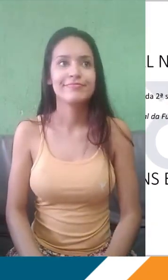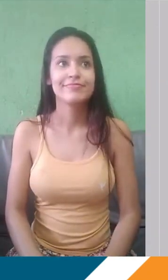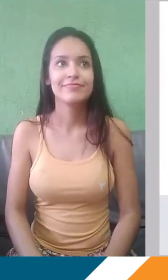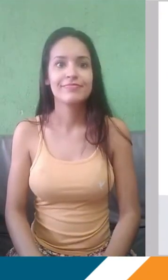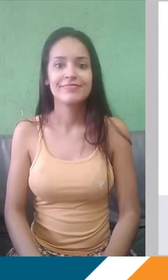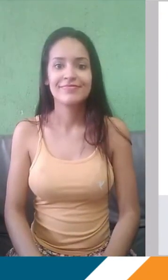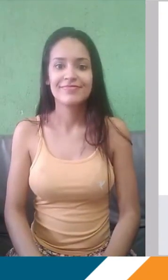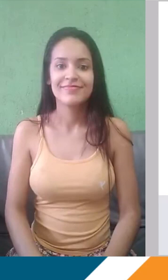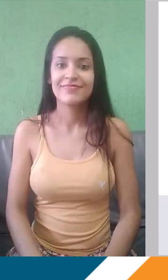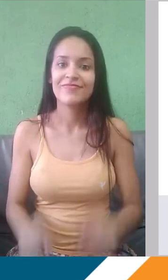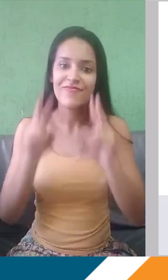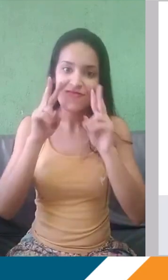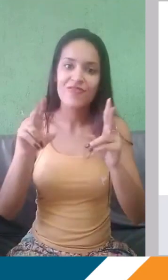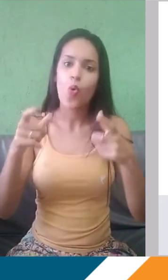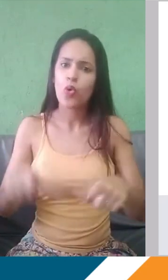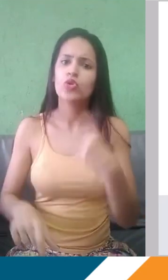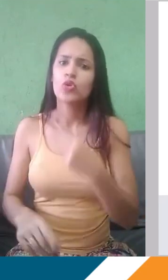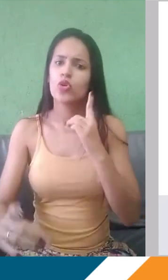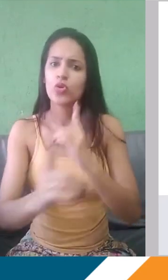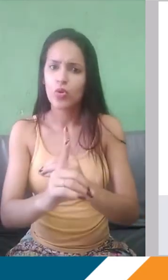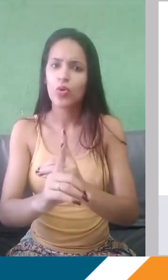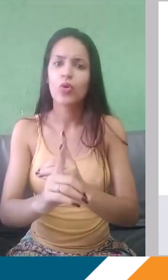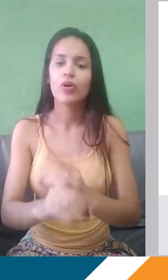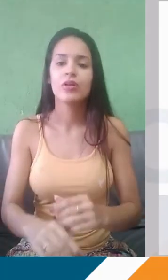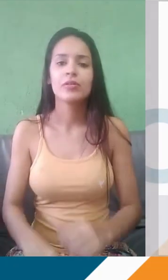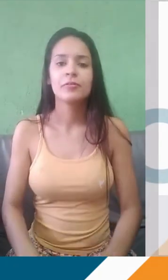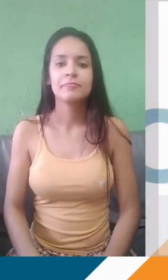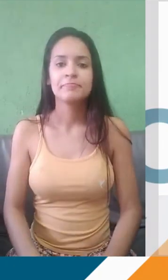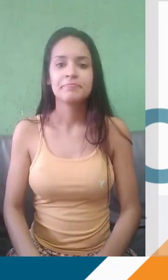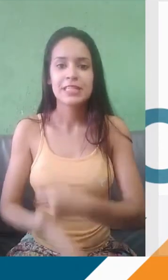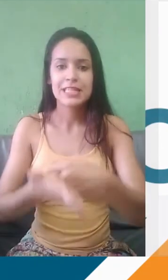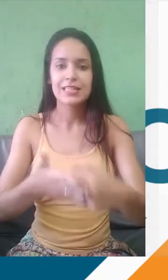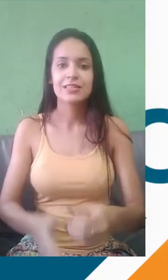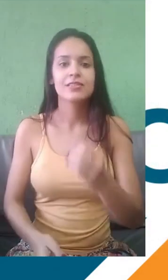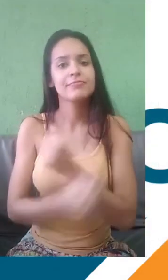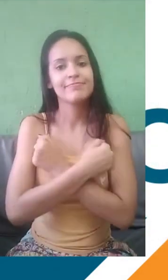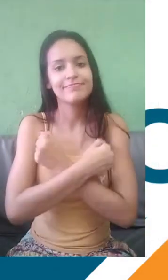Aqui estão as referências deste material. Um abraço e bons estudos!